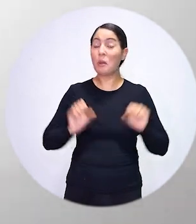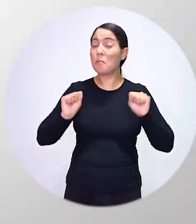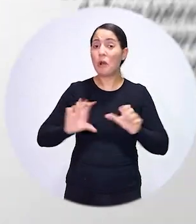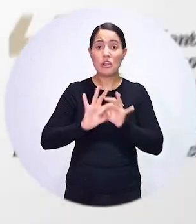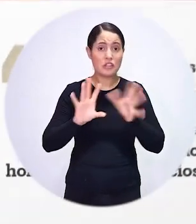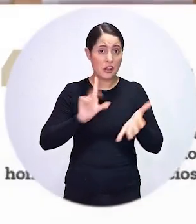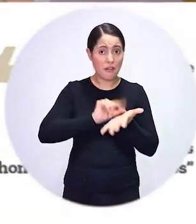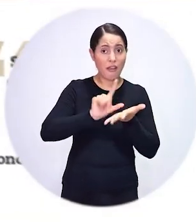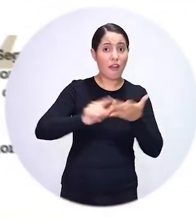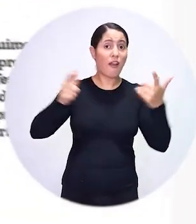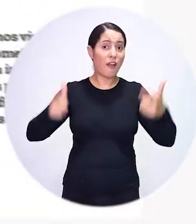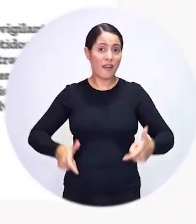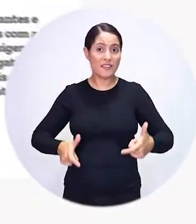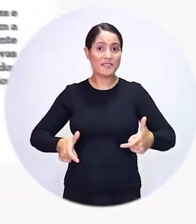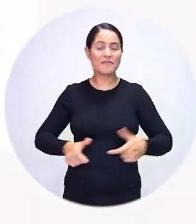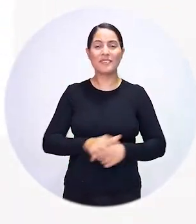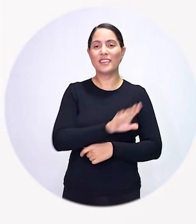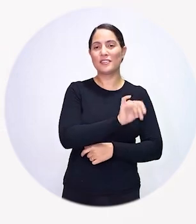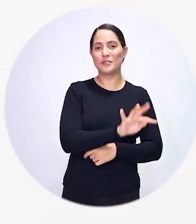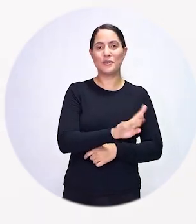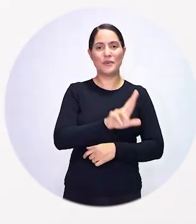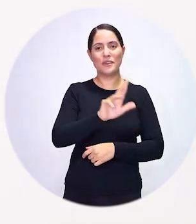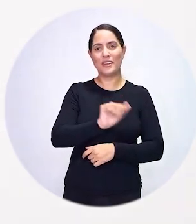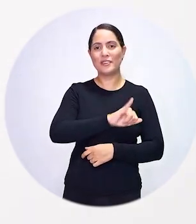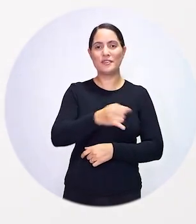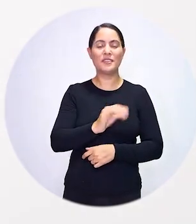O artigo na íntegra você confere em